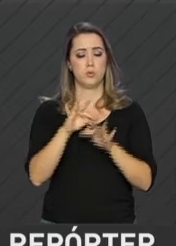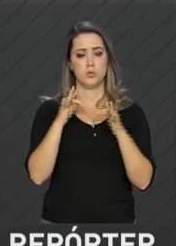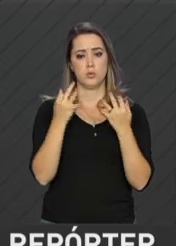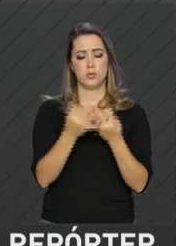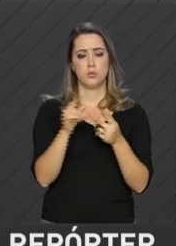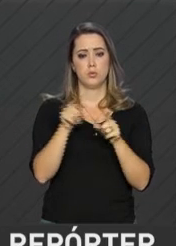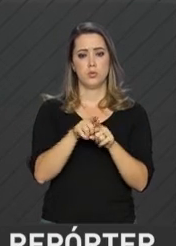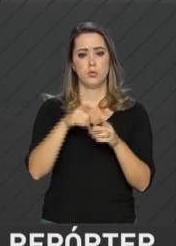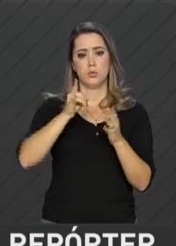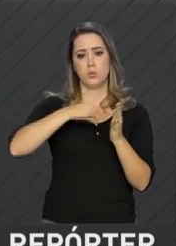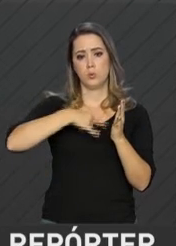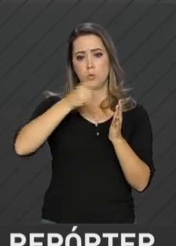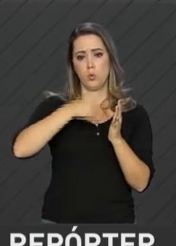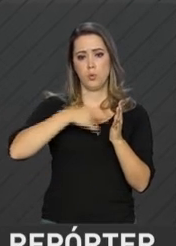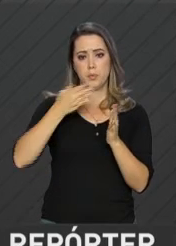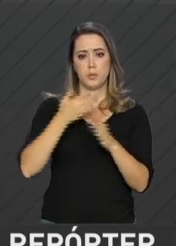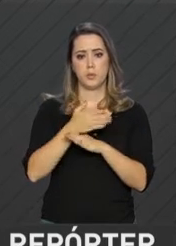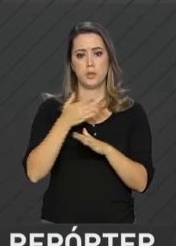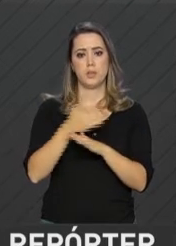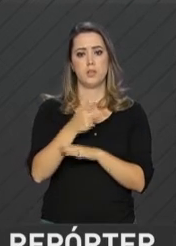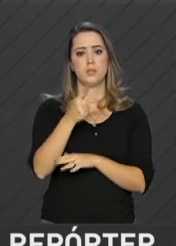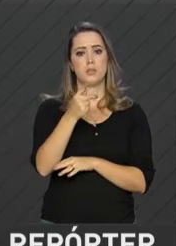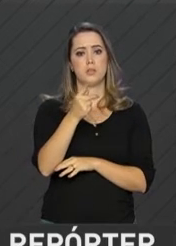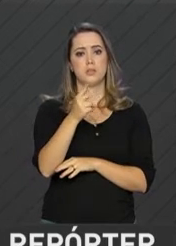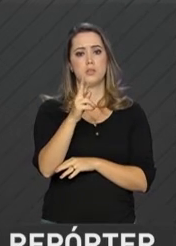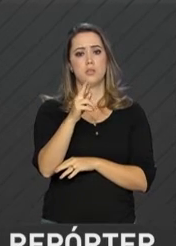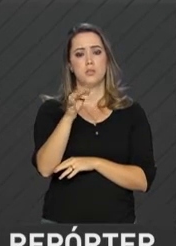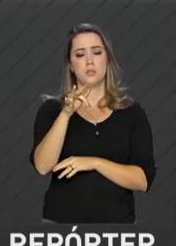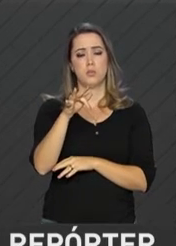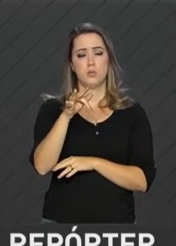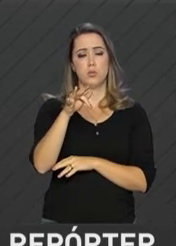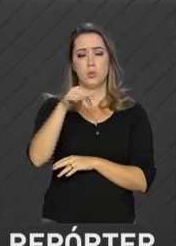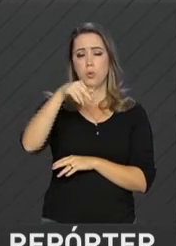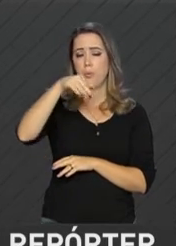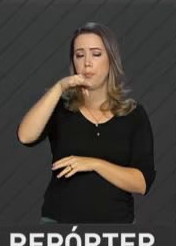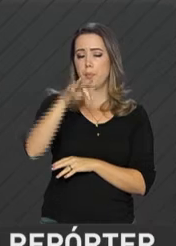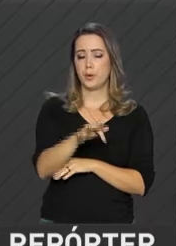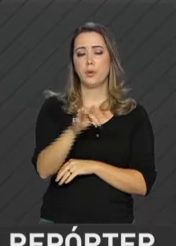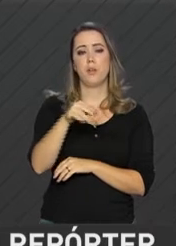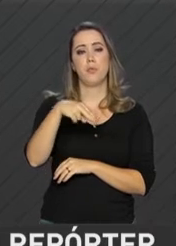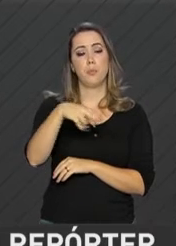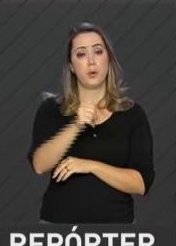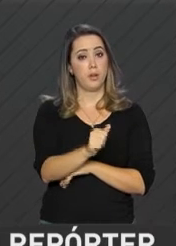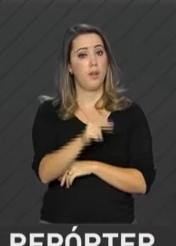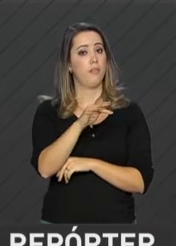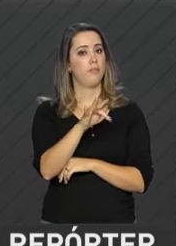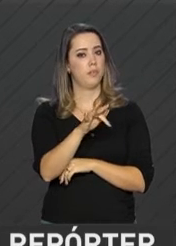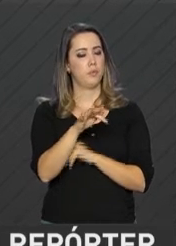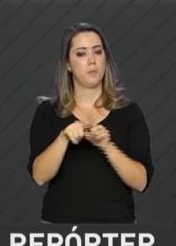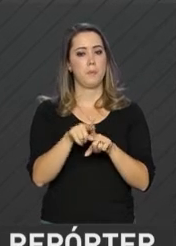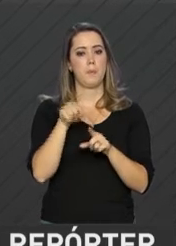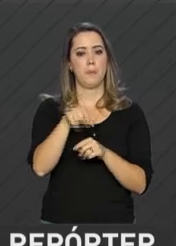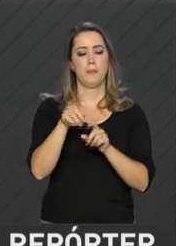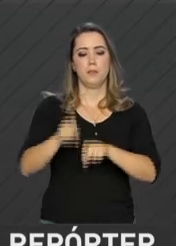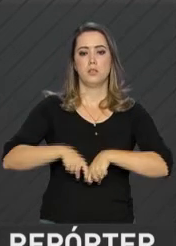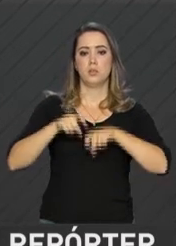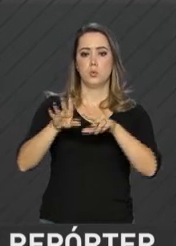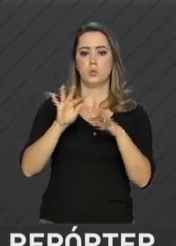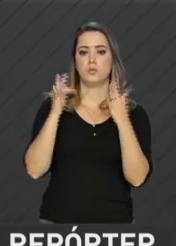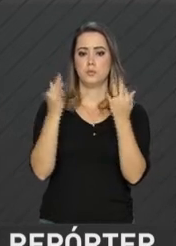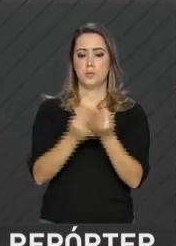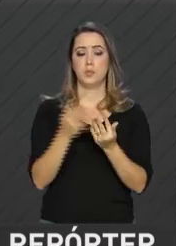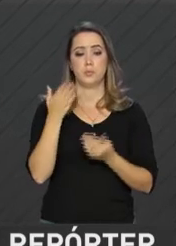identidade necessário para que o agricultor familiar tem acesso aos benefícios do programa nacional de fortalecimento da agricultura familiar